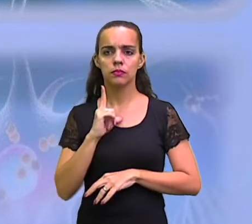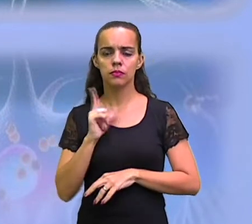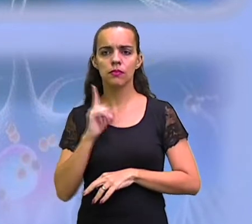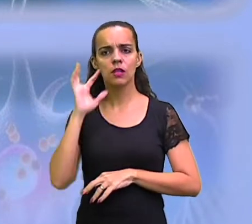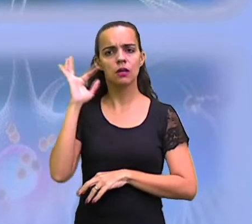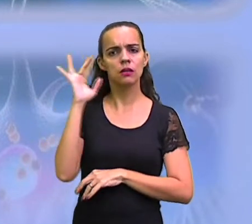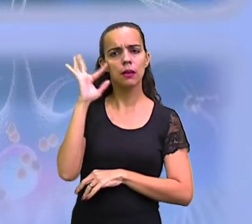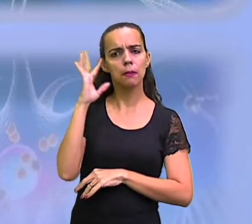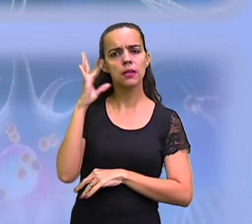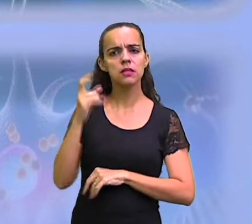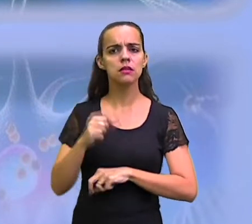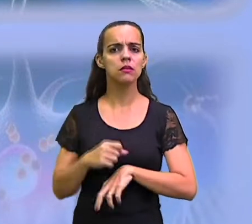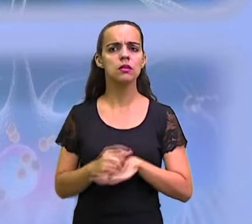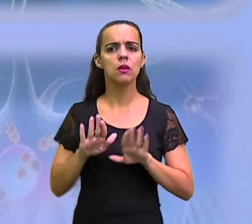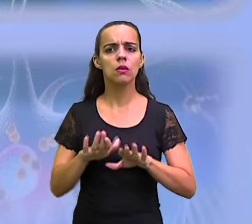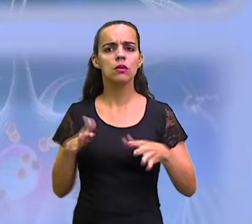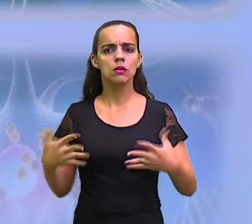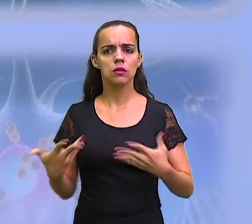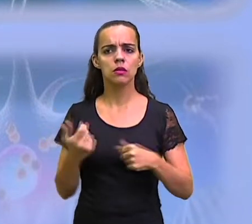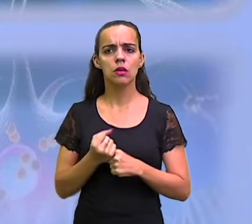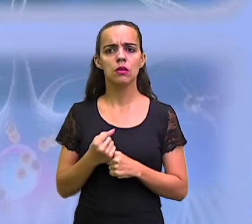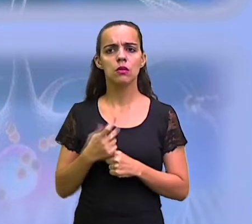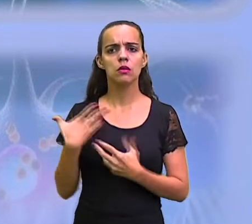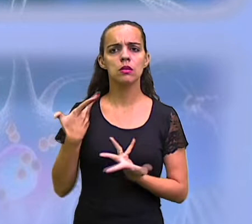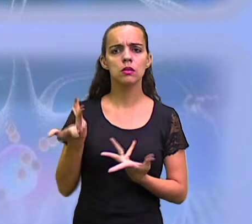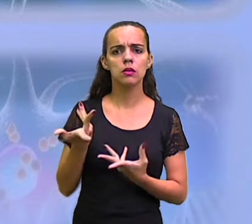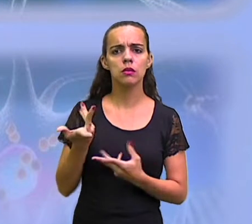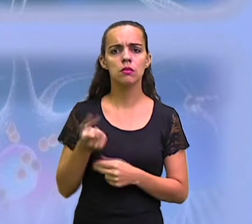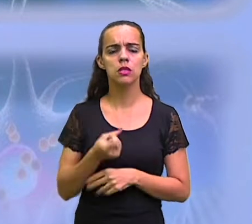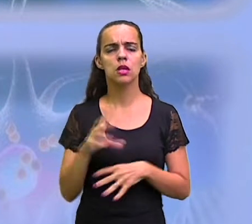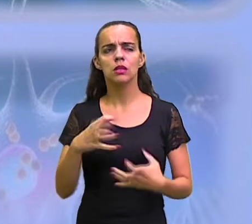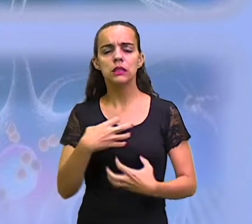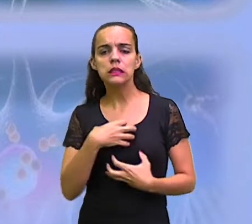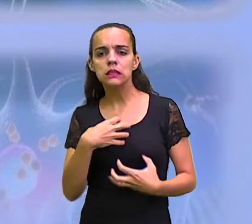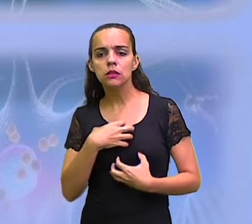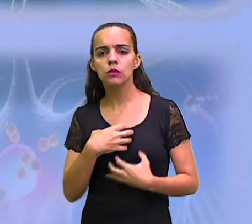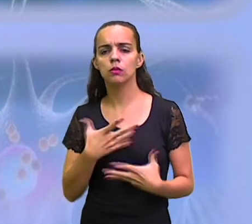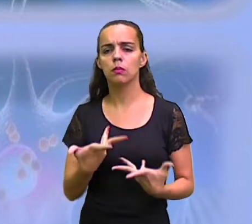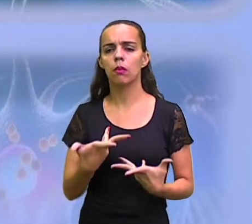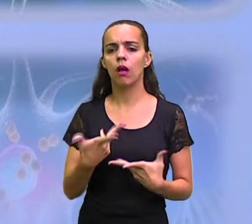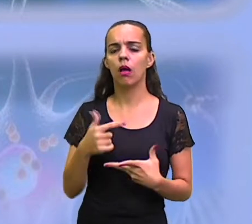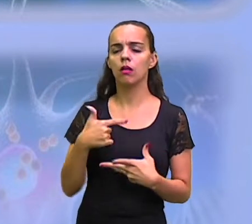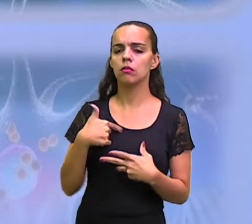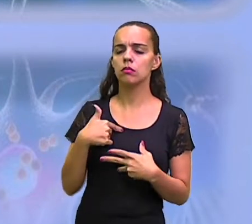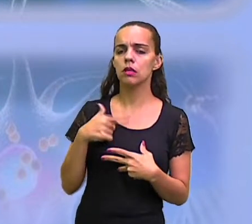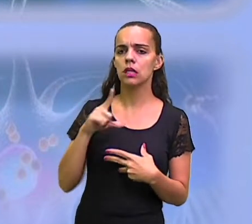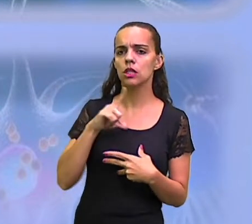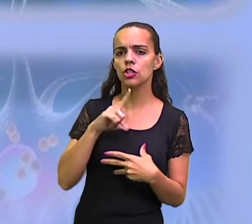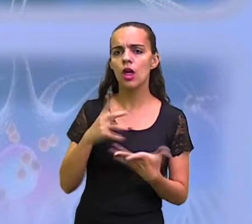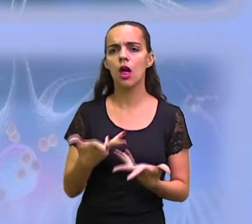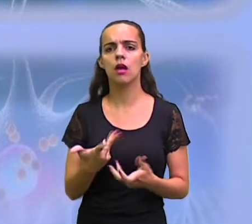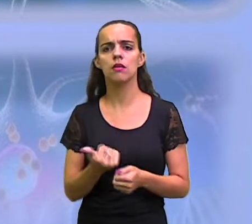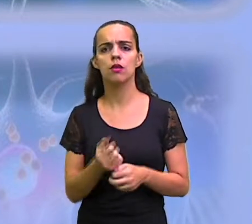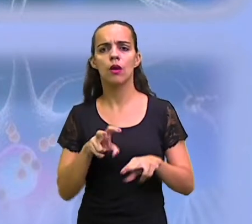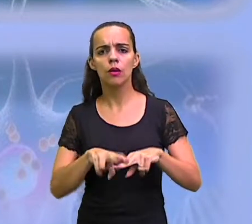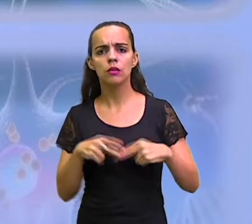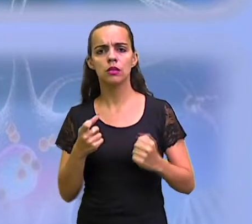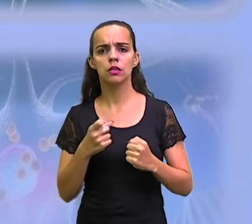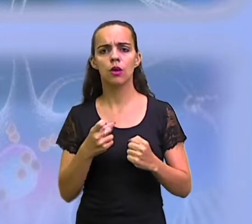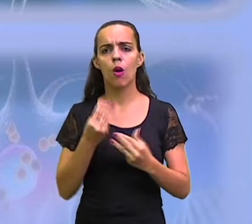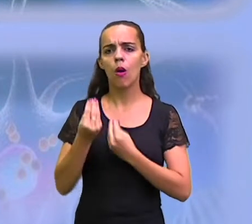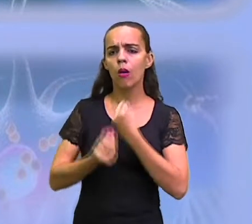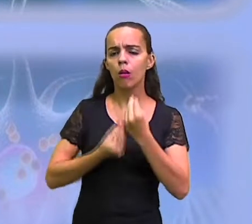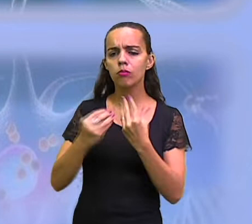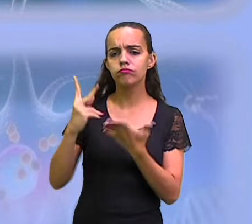pensar quais são os danos, os sintomas mais comuns, todo esse processo de como